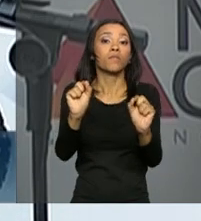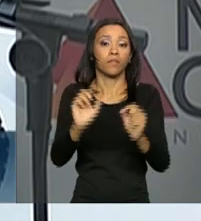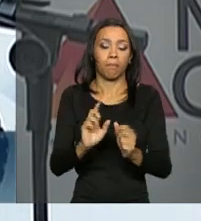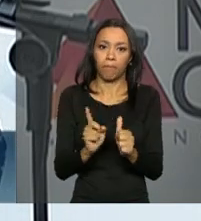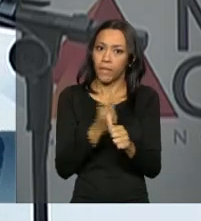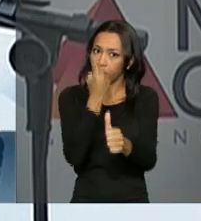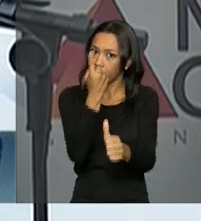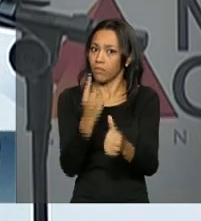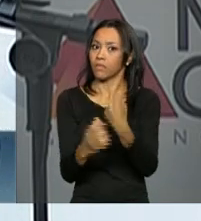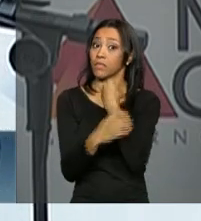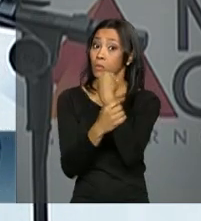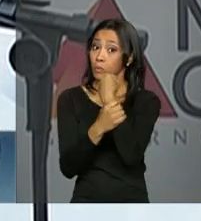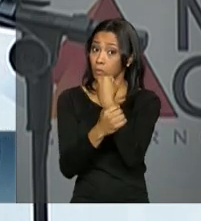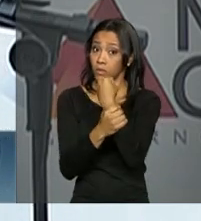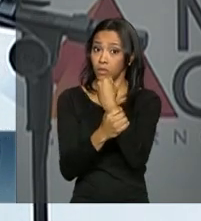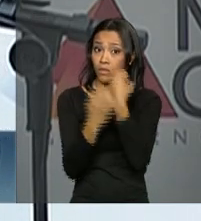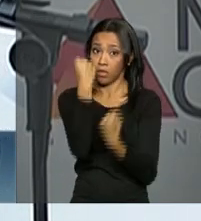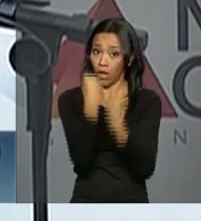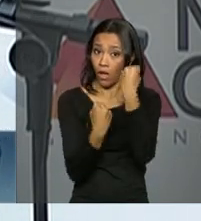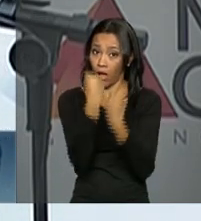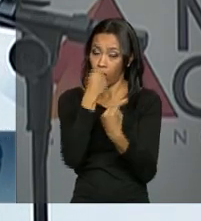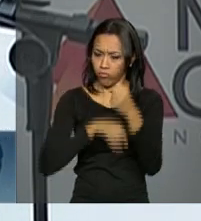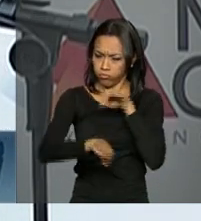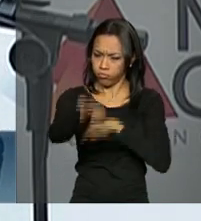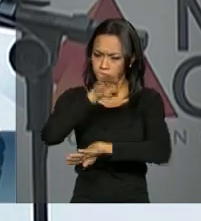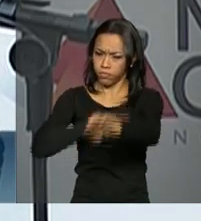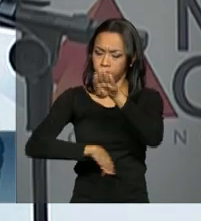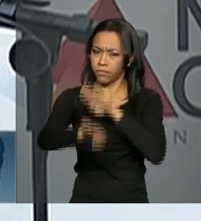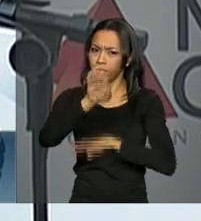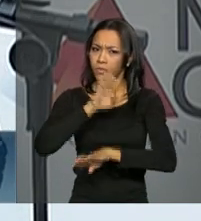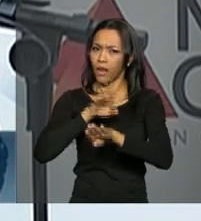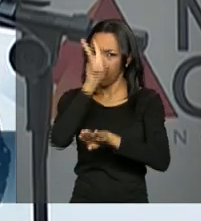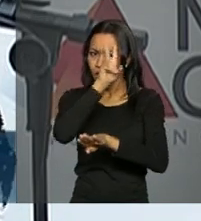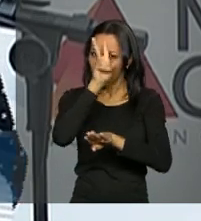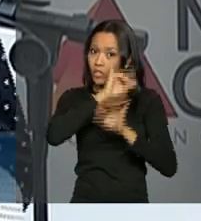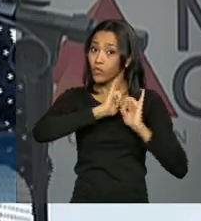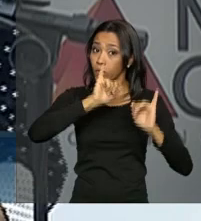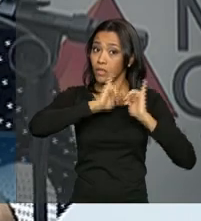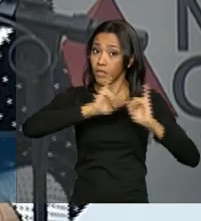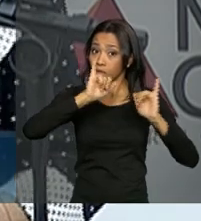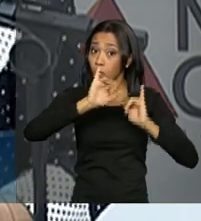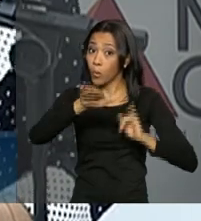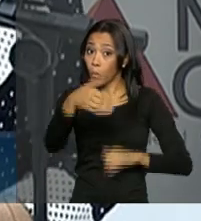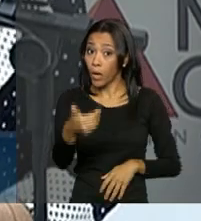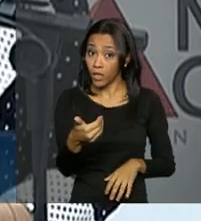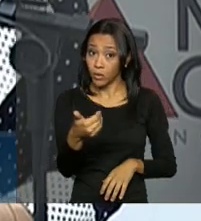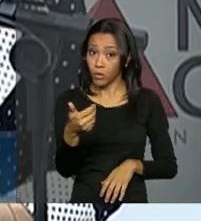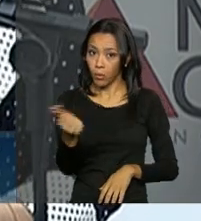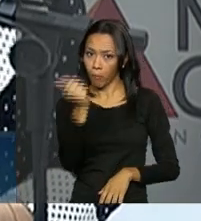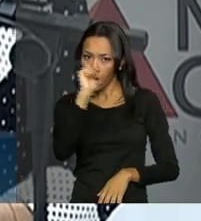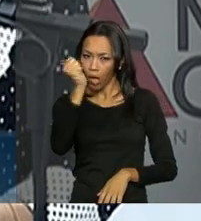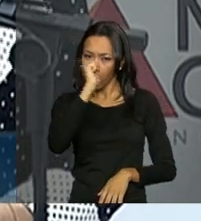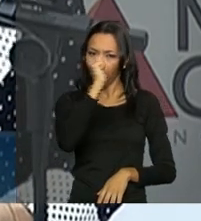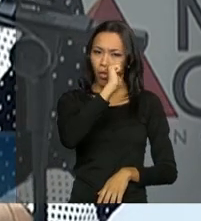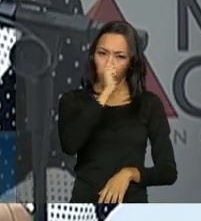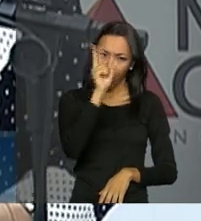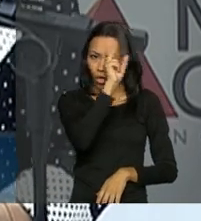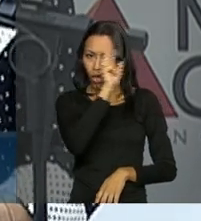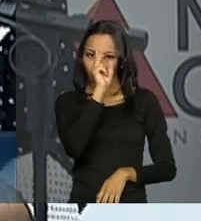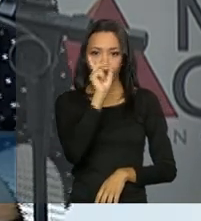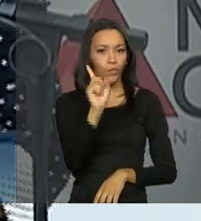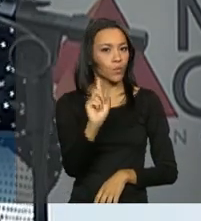a segurança nas estradas. Aquela campanha também, quando dirigir não beba, é